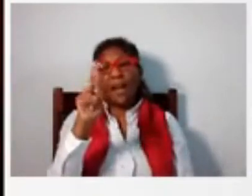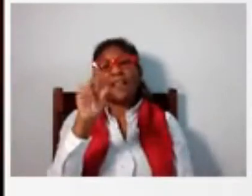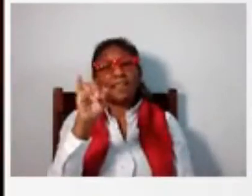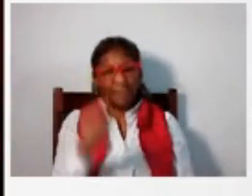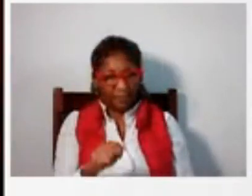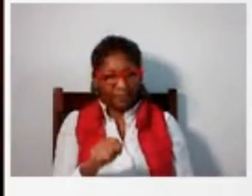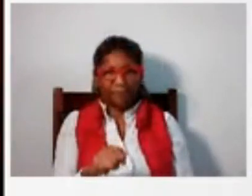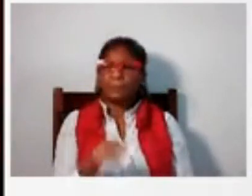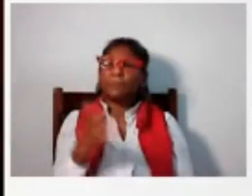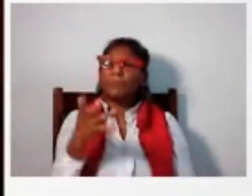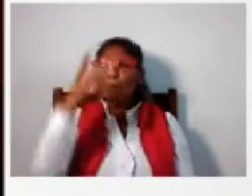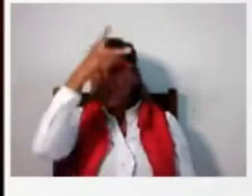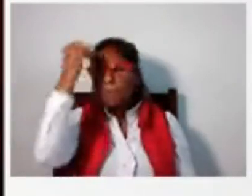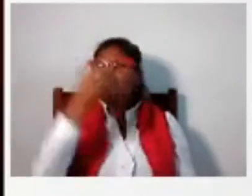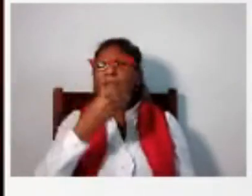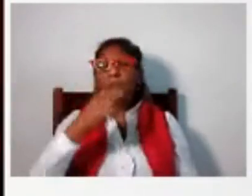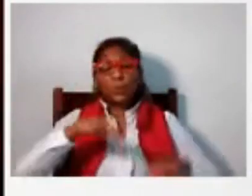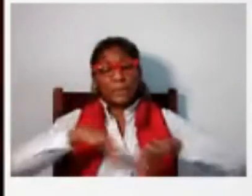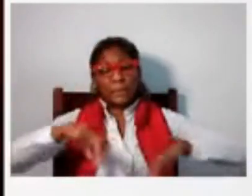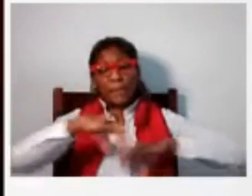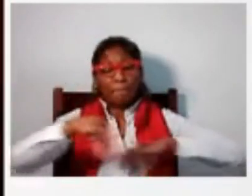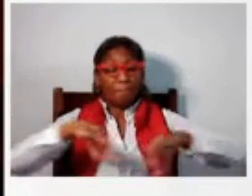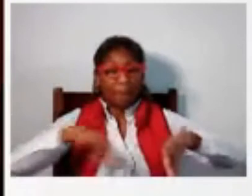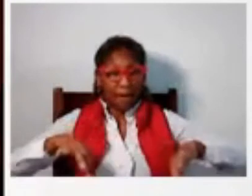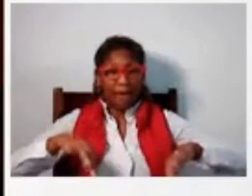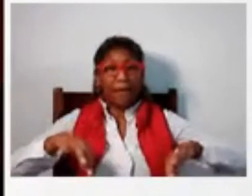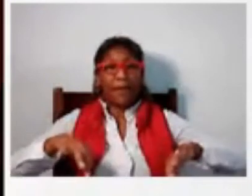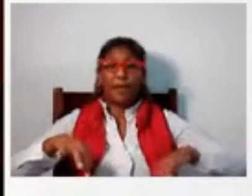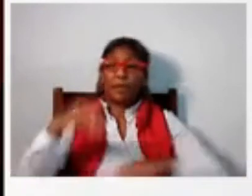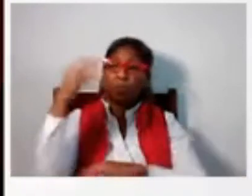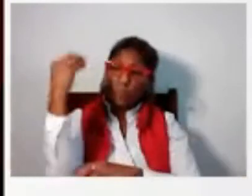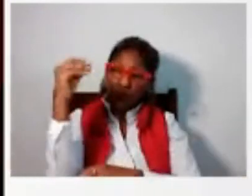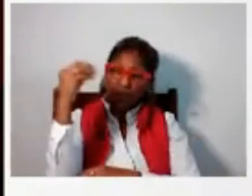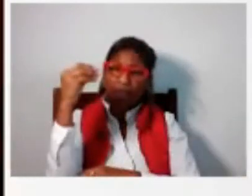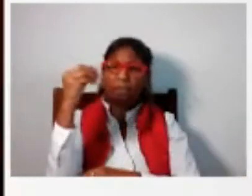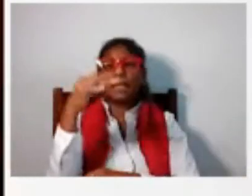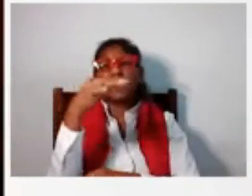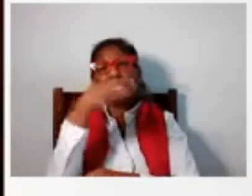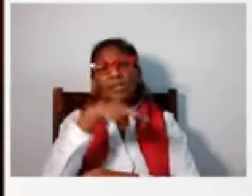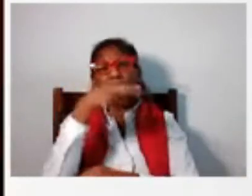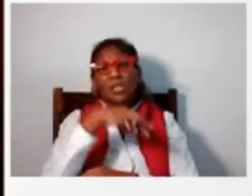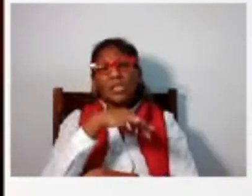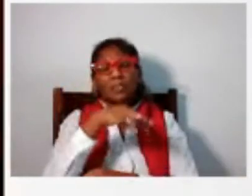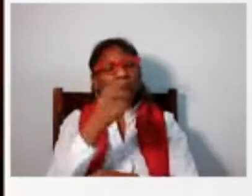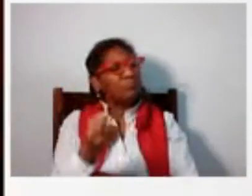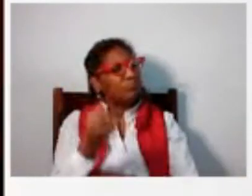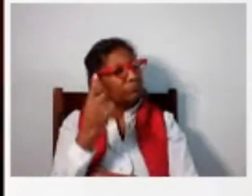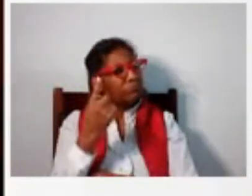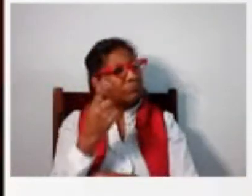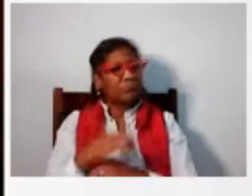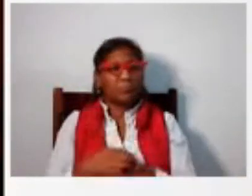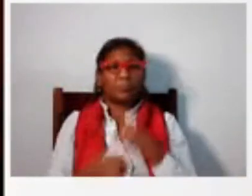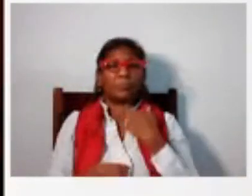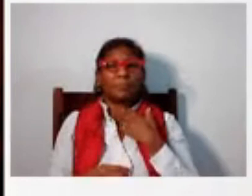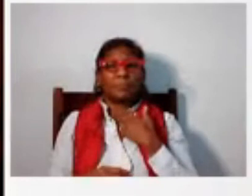é separar no modelo os campos de cima da serra, da região metropolitana de Caxias. Gostaria de saber se isso é cogitado. Eu determinei